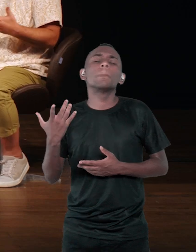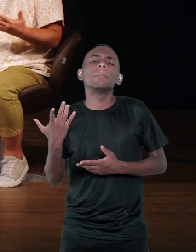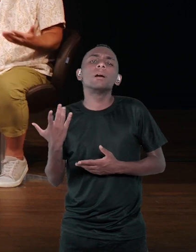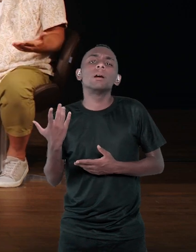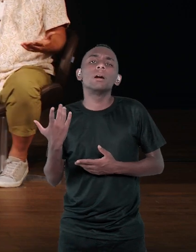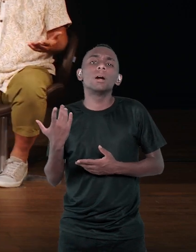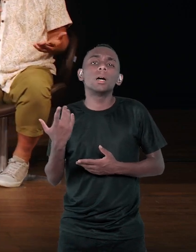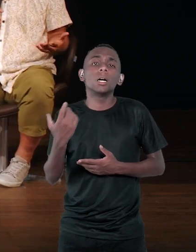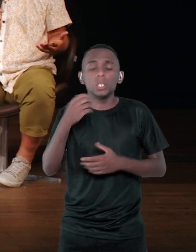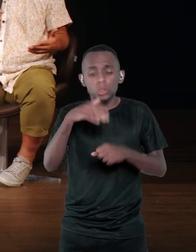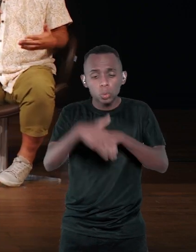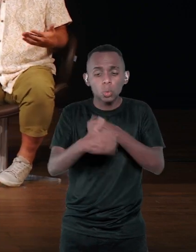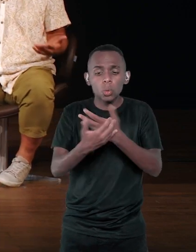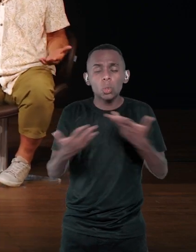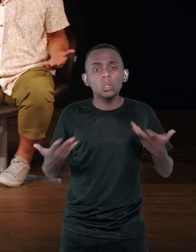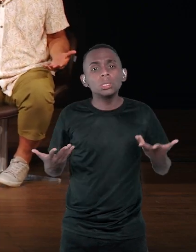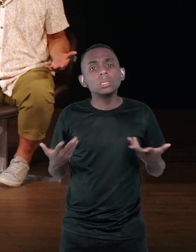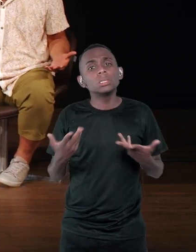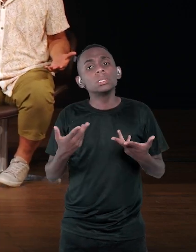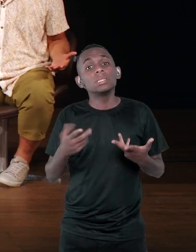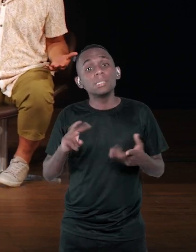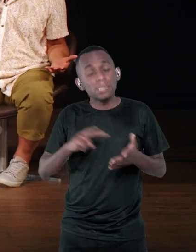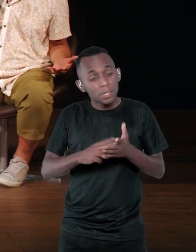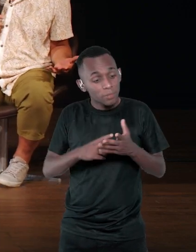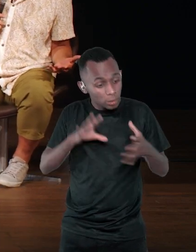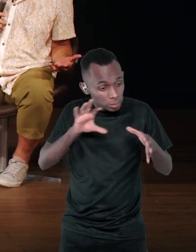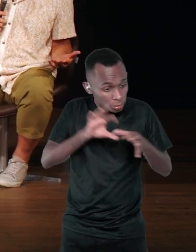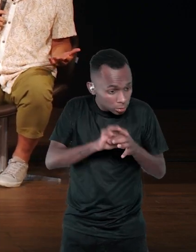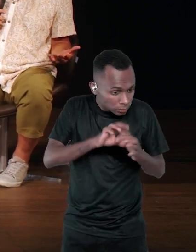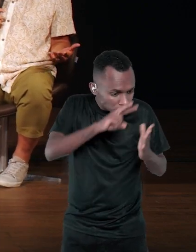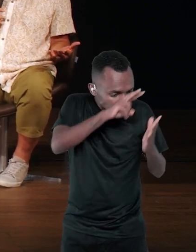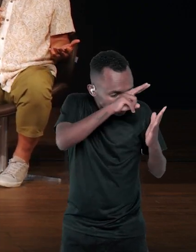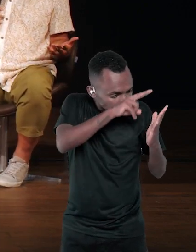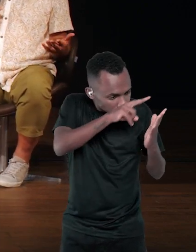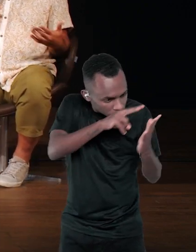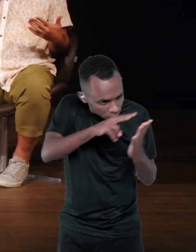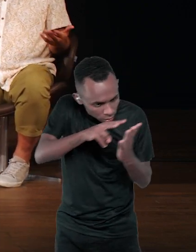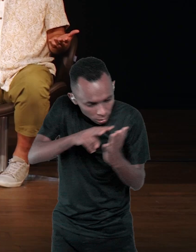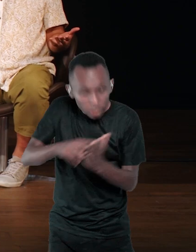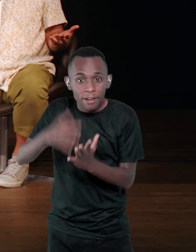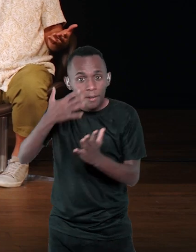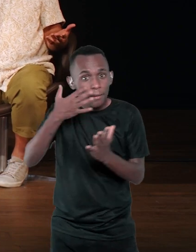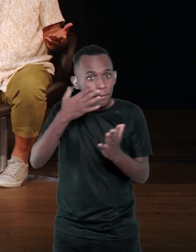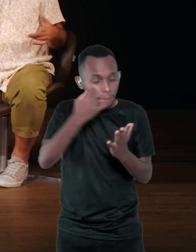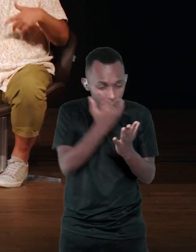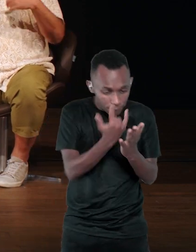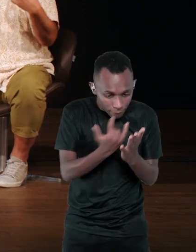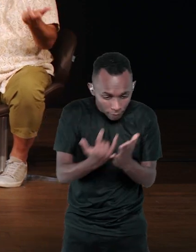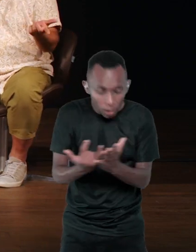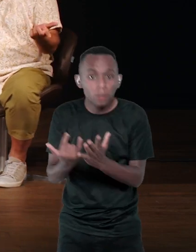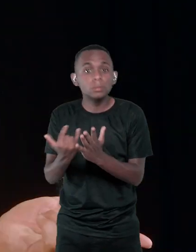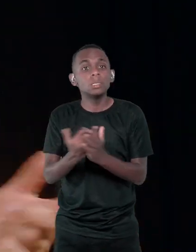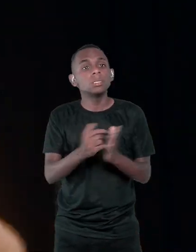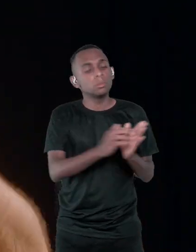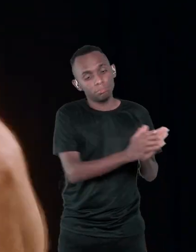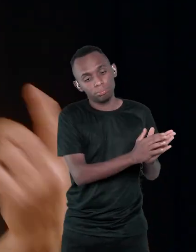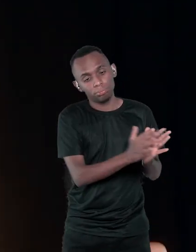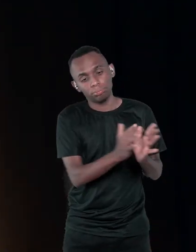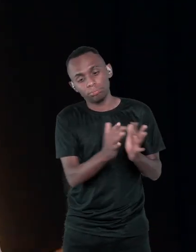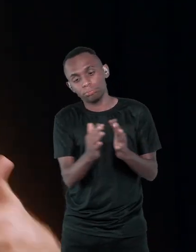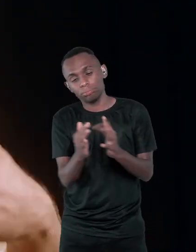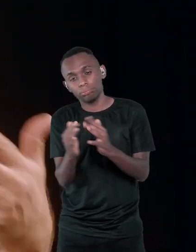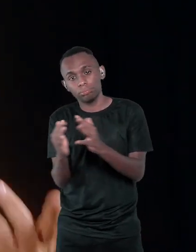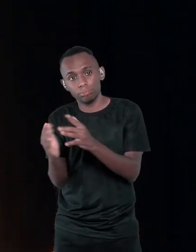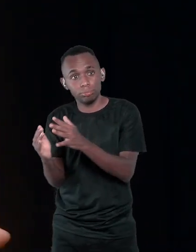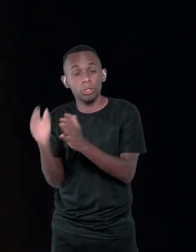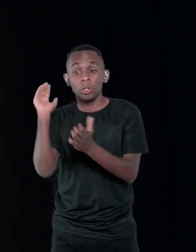de engajar o leitor o tempo todo. Esperta aquela Sherazade, né? Enquanto ela pudesse contar uma história, ela ia contando